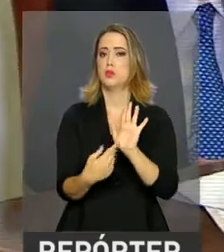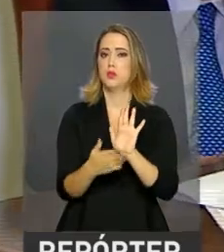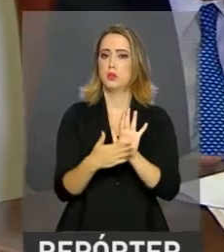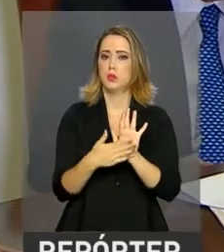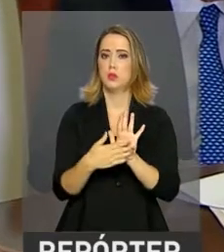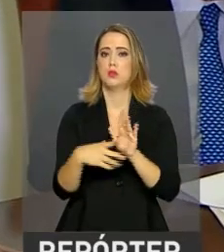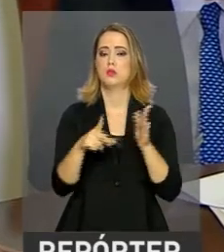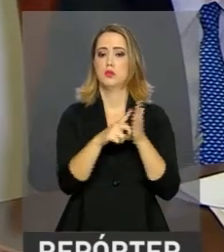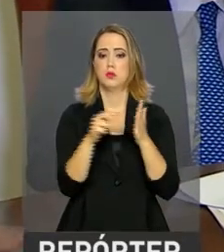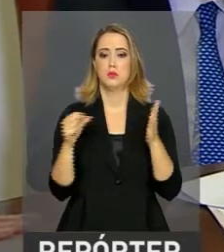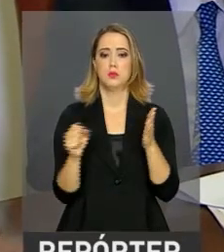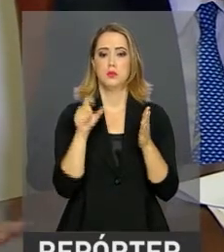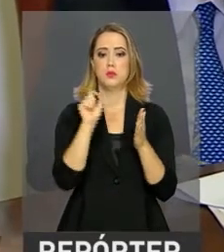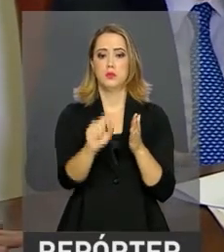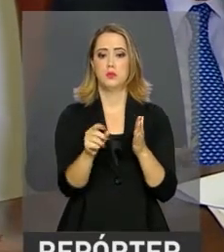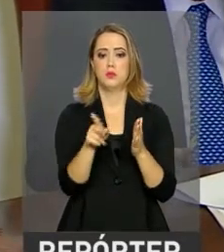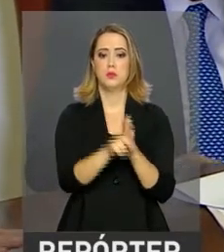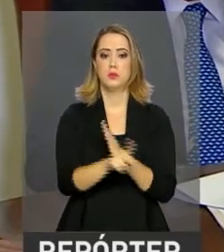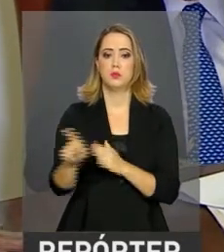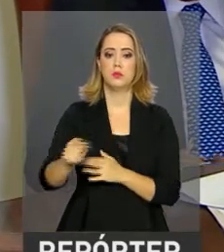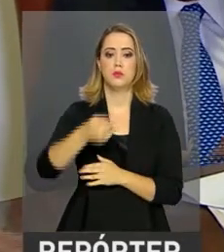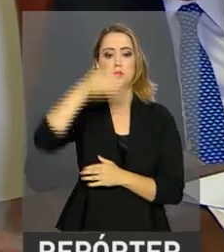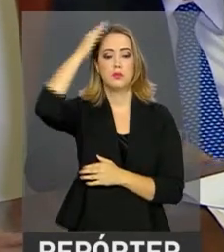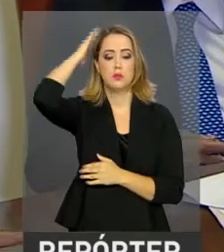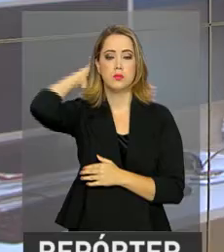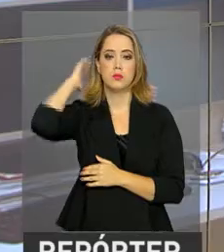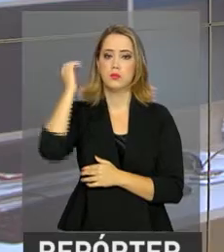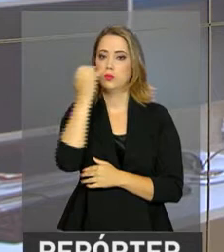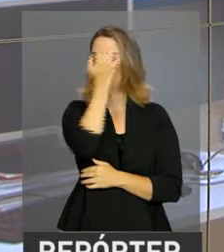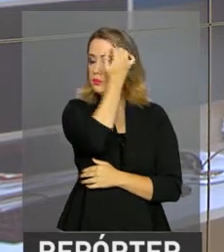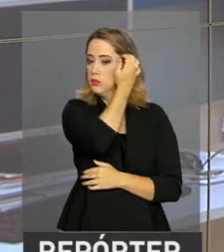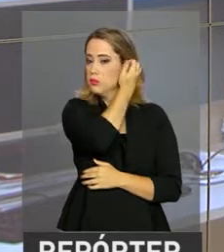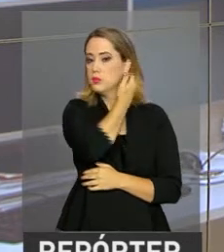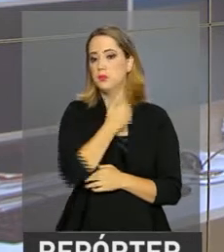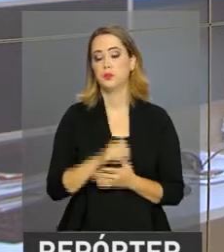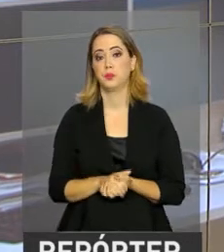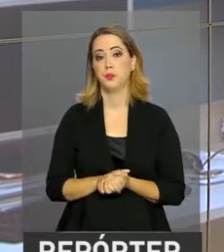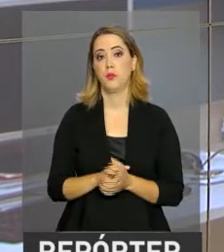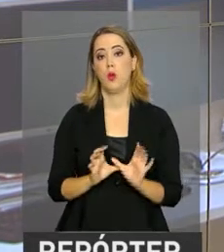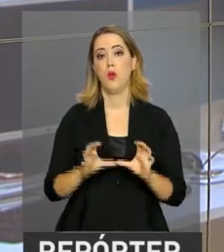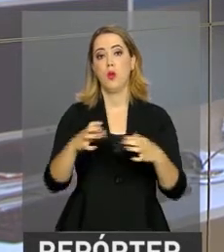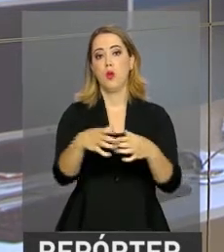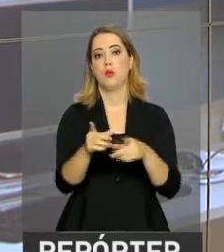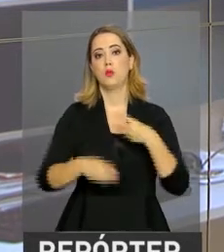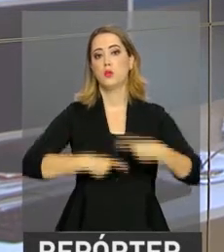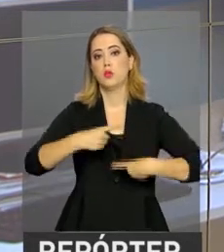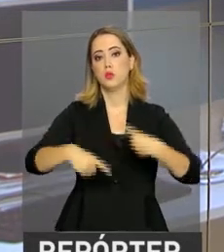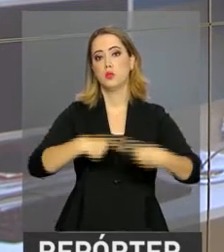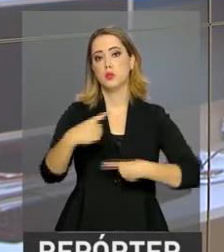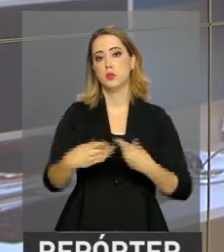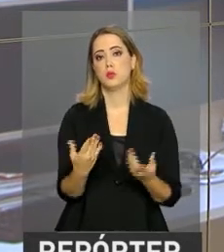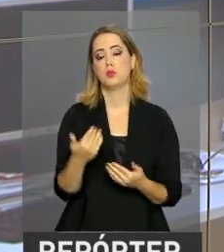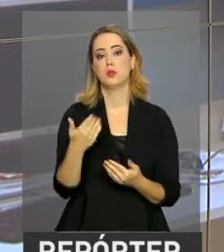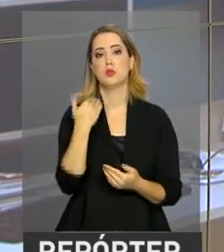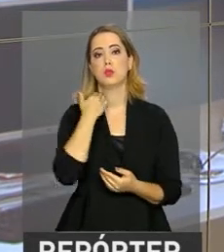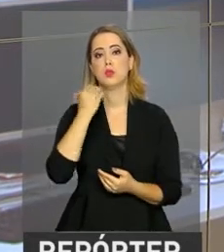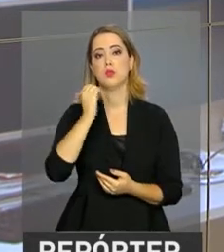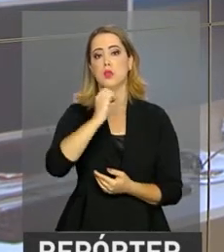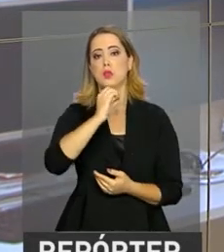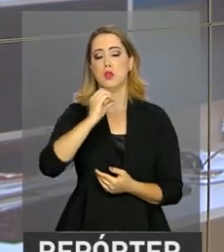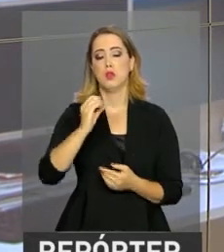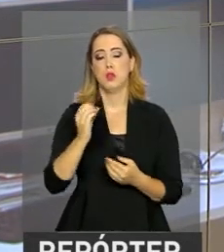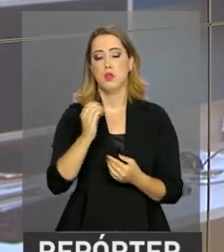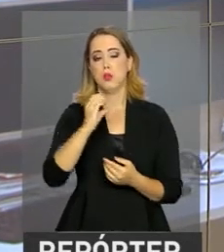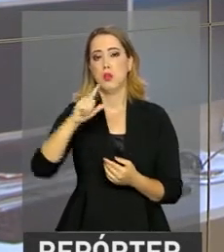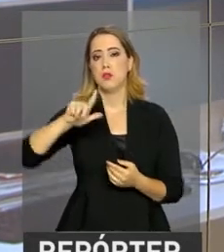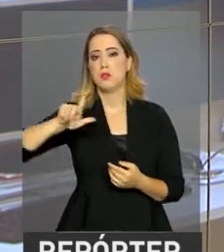de recuperação do estado ao presidente Michel Temer. E o Comitê de Política Monetária do Banco Central decidiu cortar